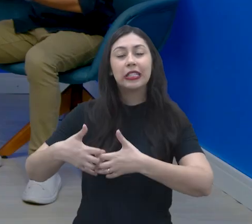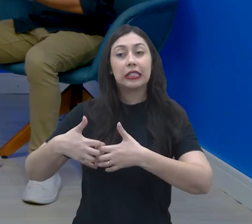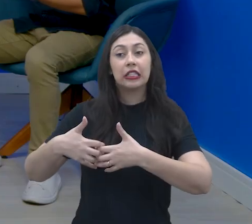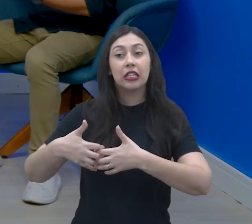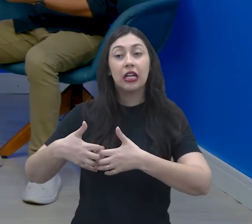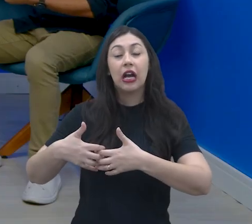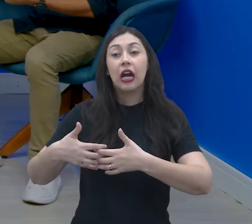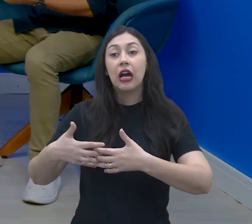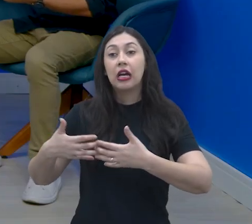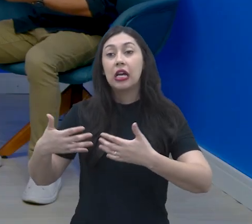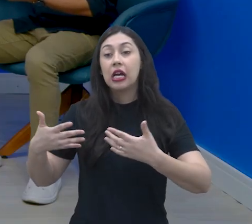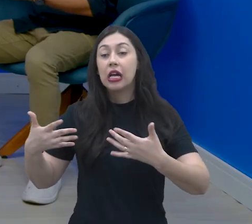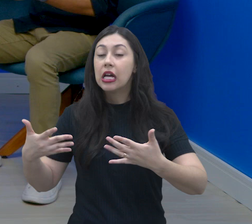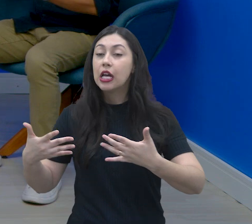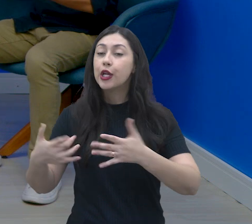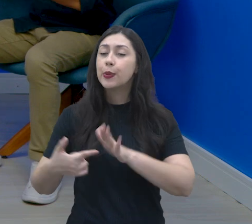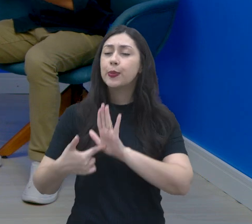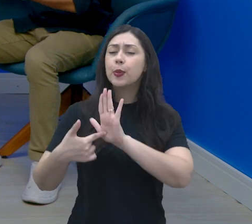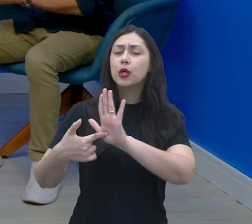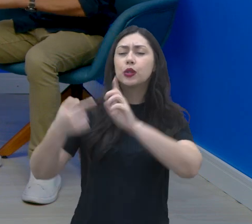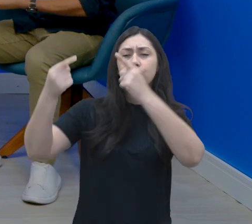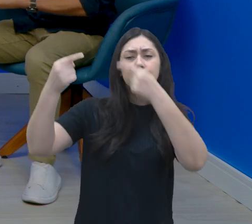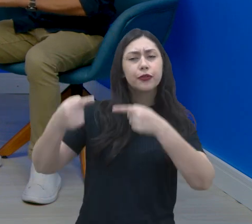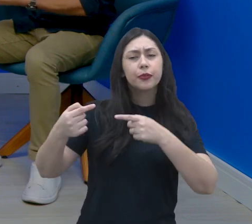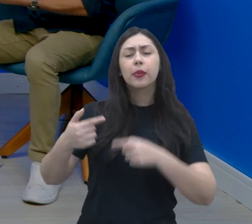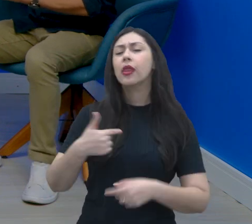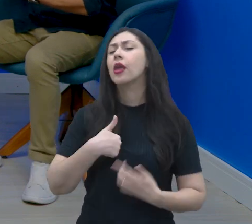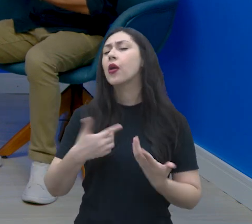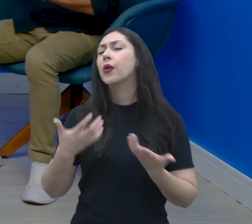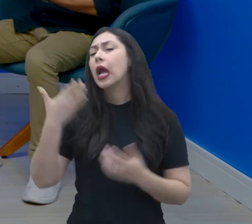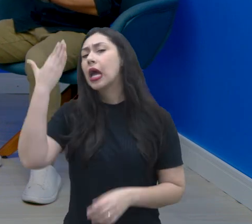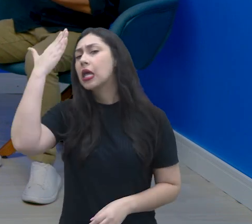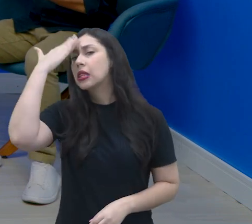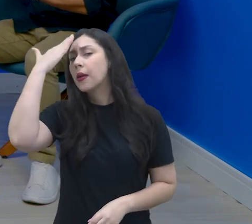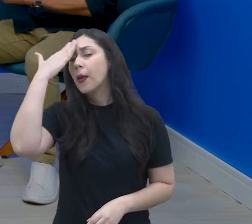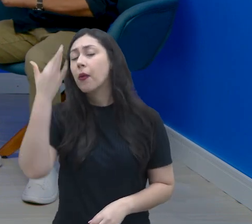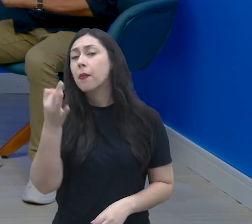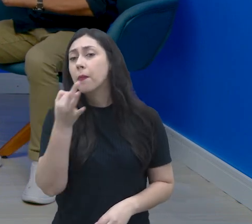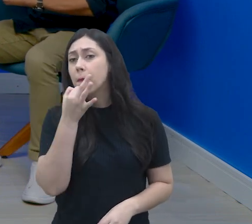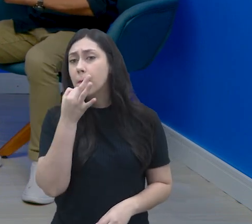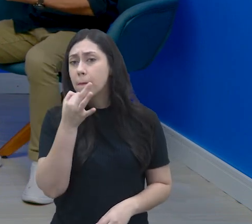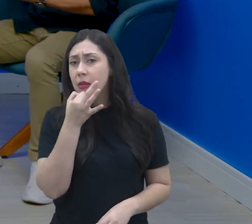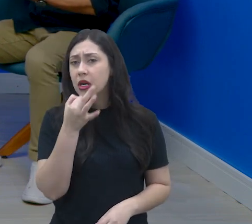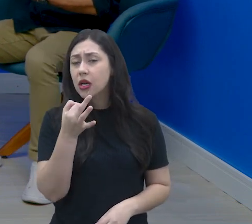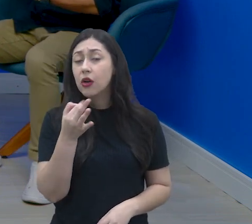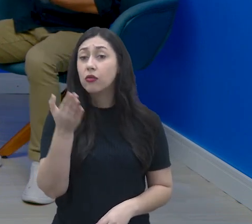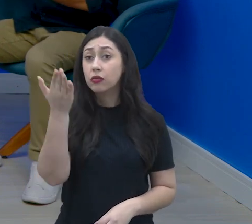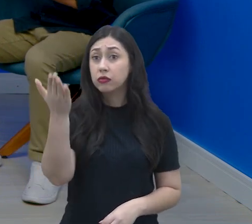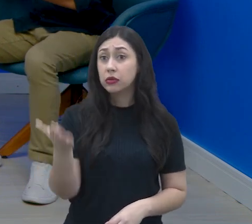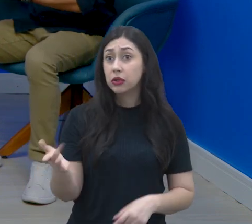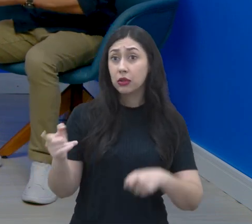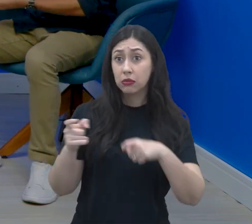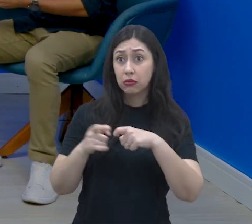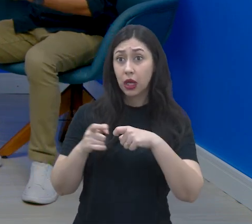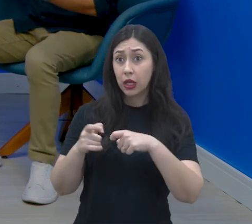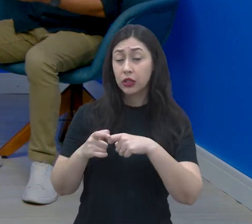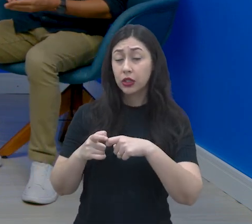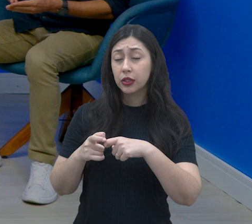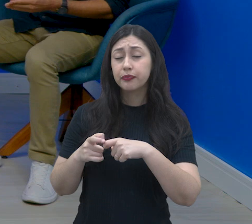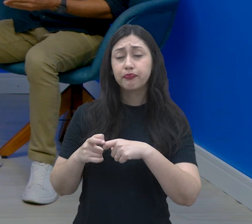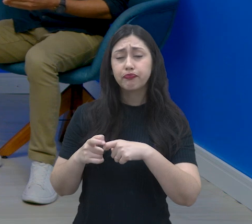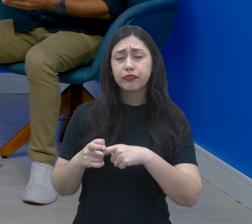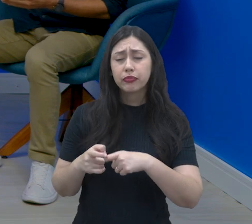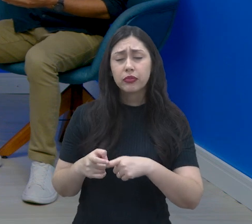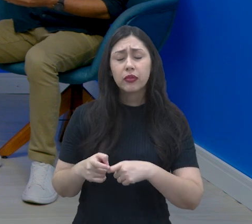né? E você trouxe aqui essa questão dos desafios. Eu queria a sua opinião em relação a isso, né? Você, enquanto médica, teve essa